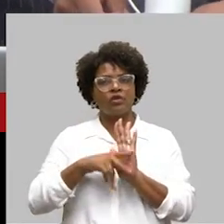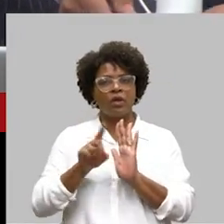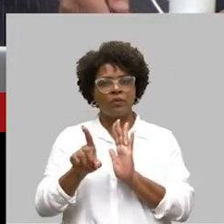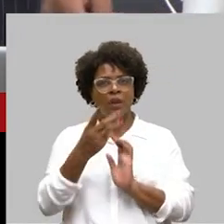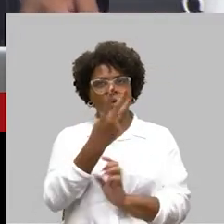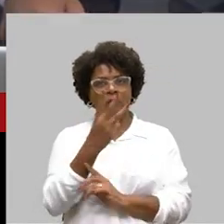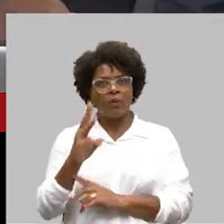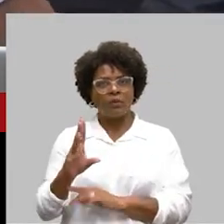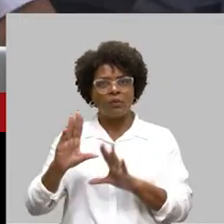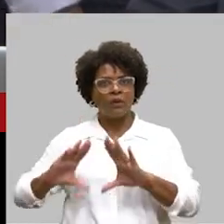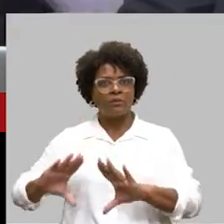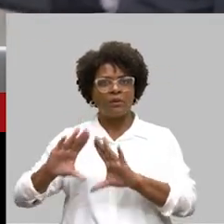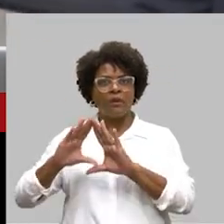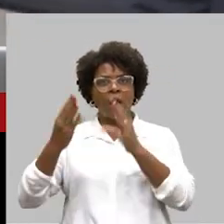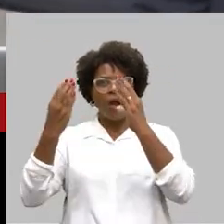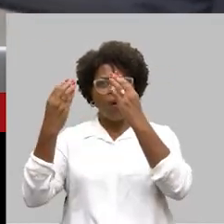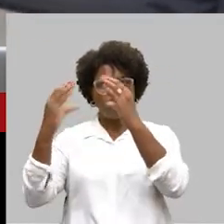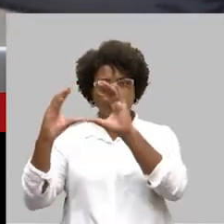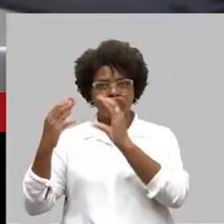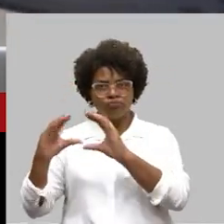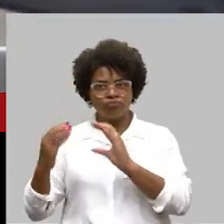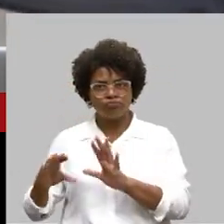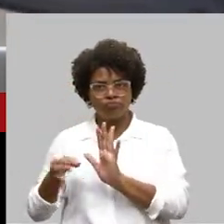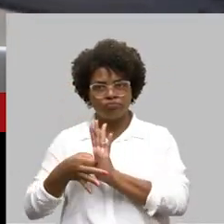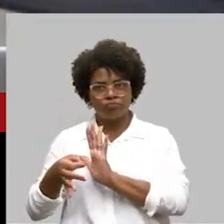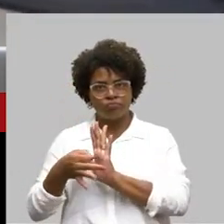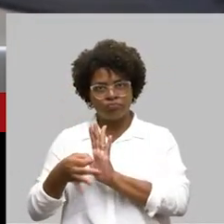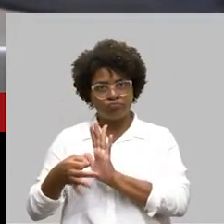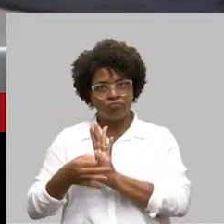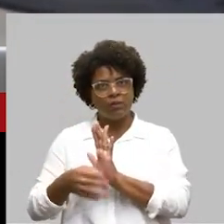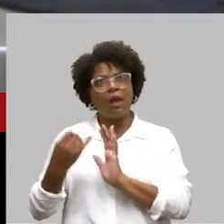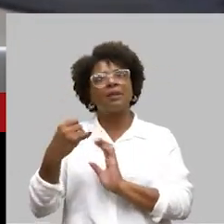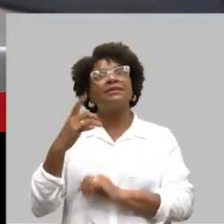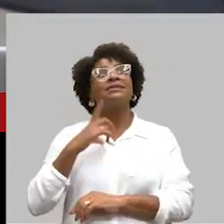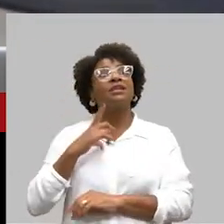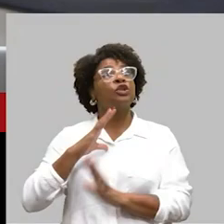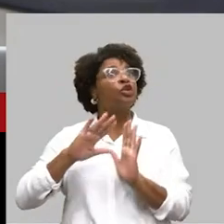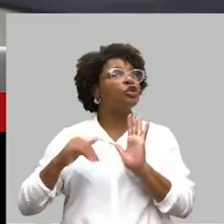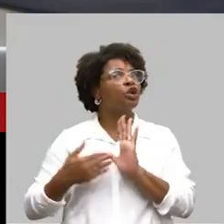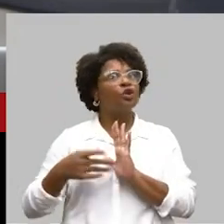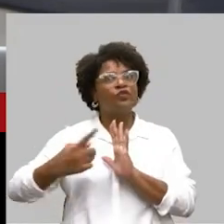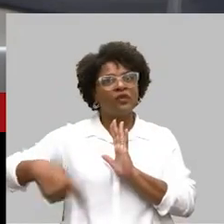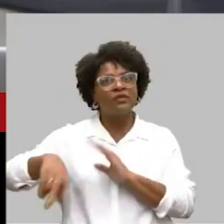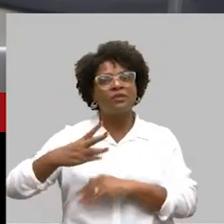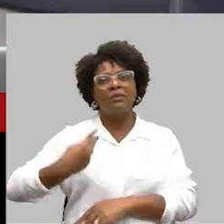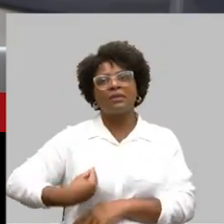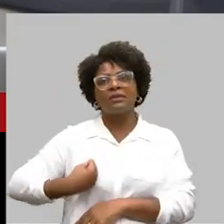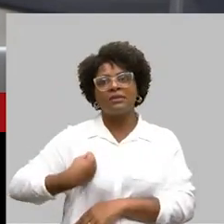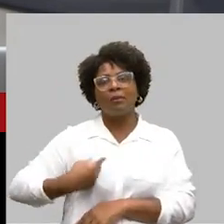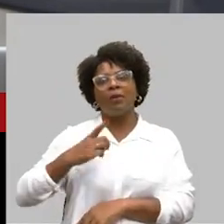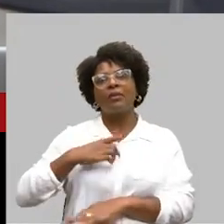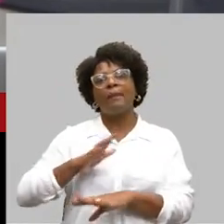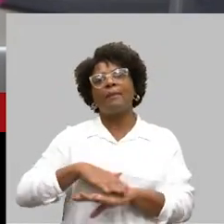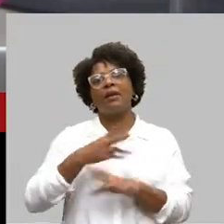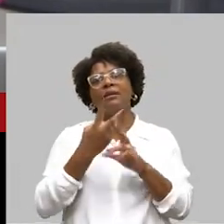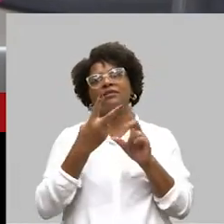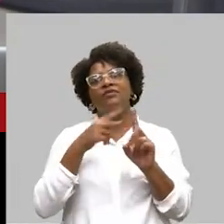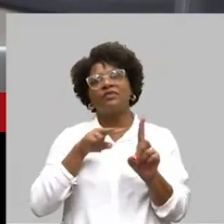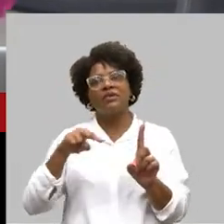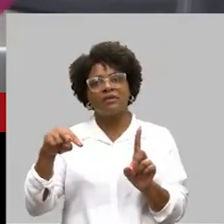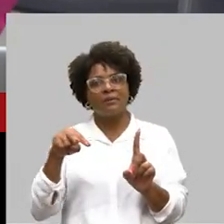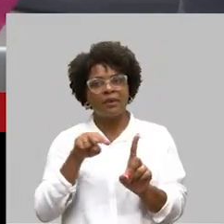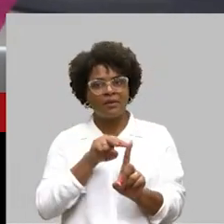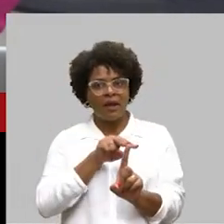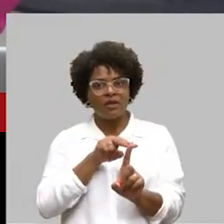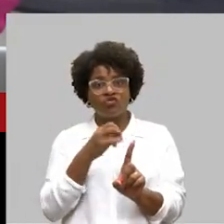lá quando tem muito engajamento num projeto ele tem mais visibilidade imagina se todo mundo que tá aqui deixar sua opinião no projeto